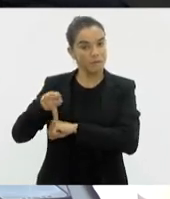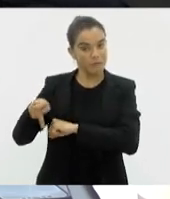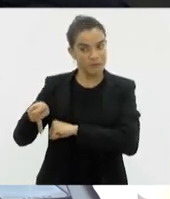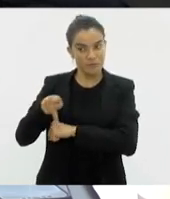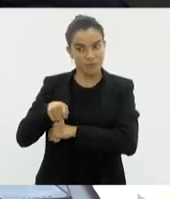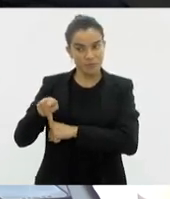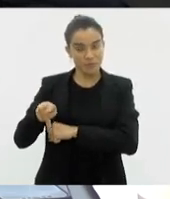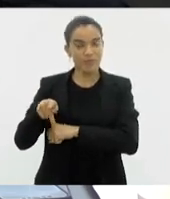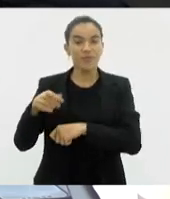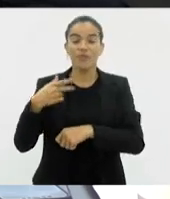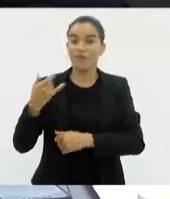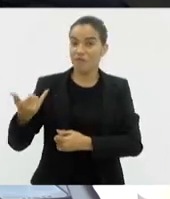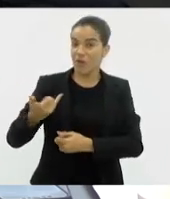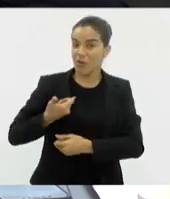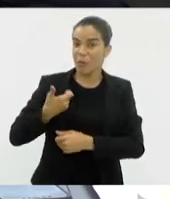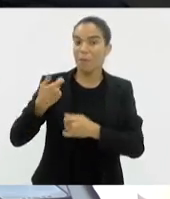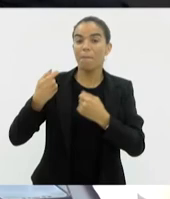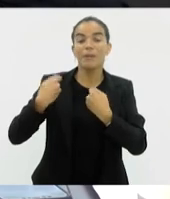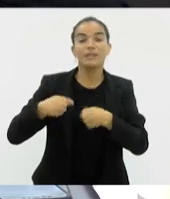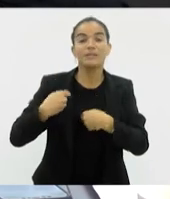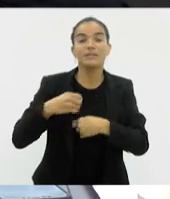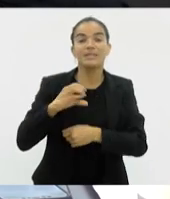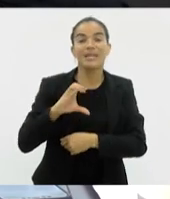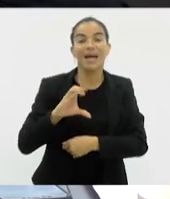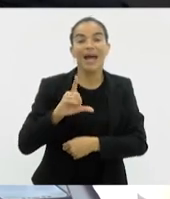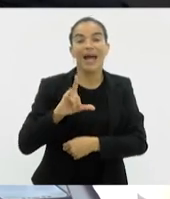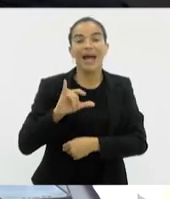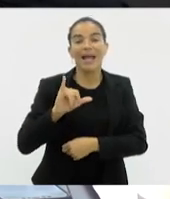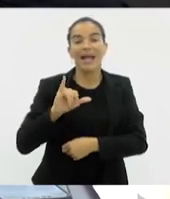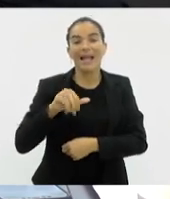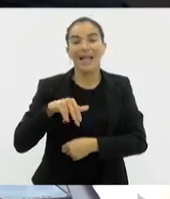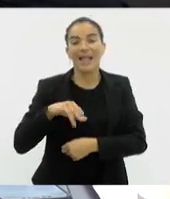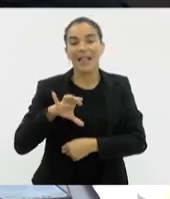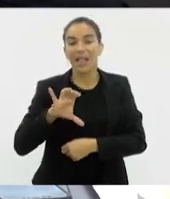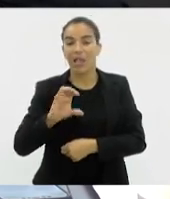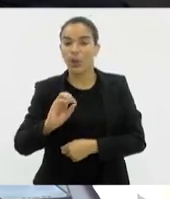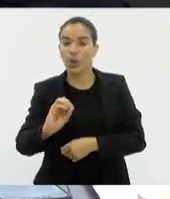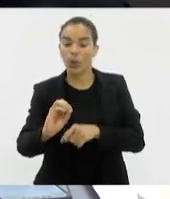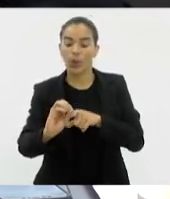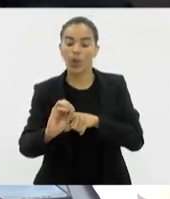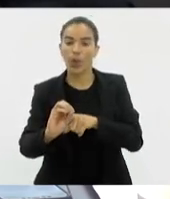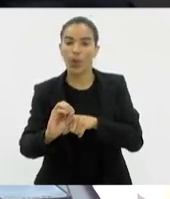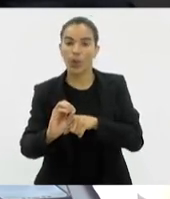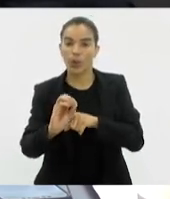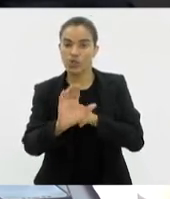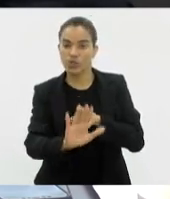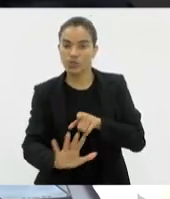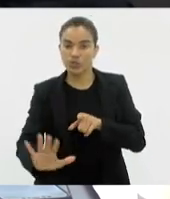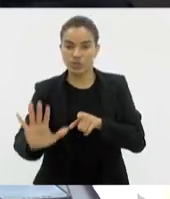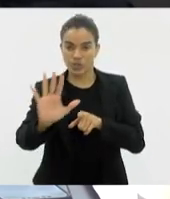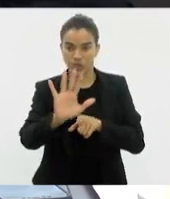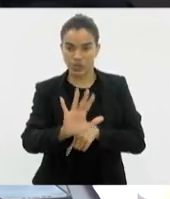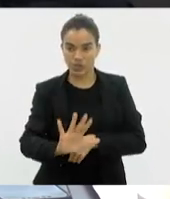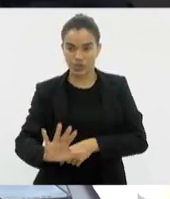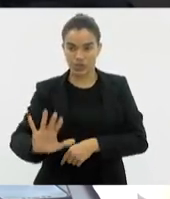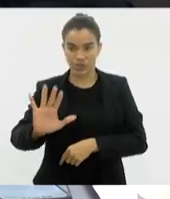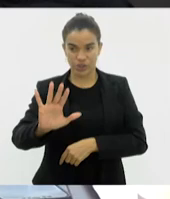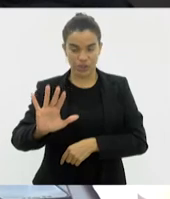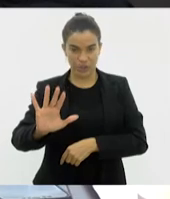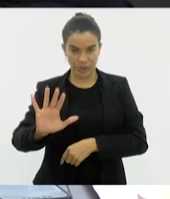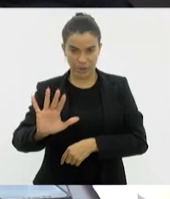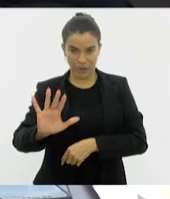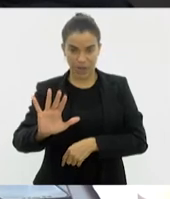tem que ser clínico, porque ele não pode desconhecer a clínica geral para ser